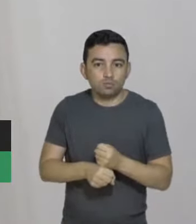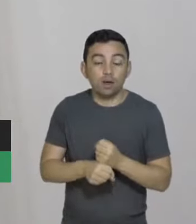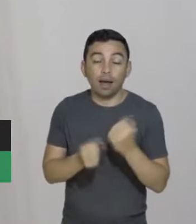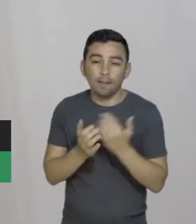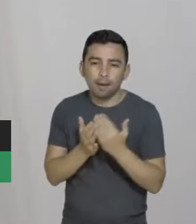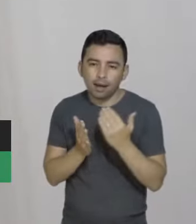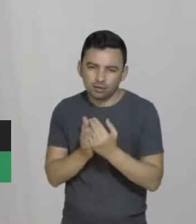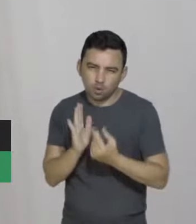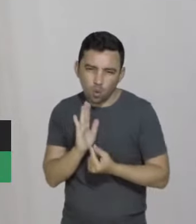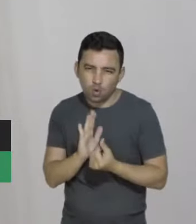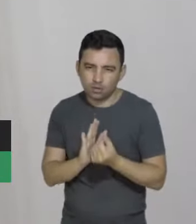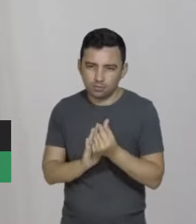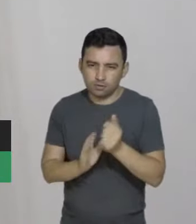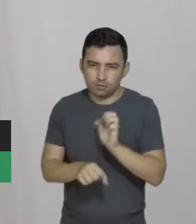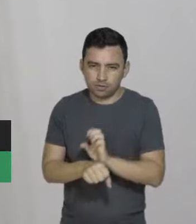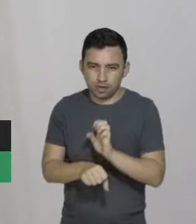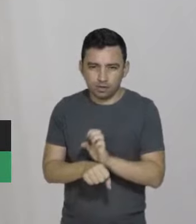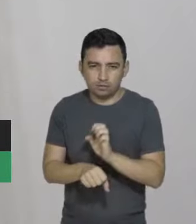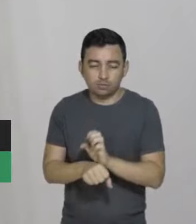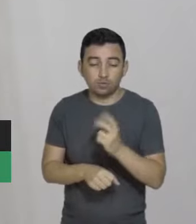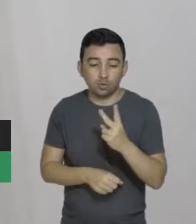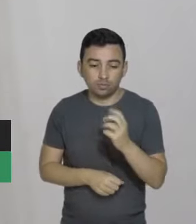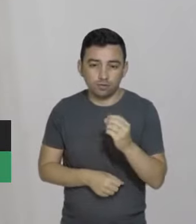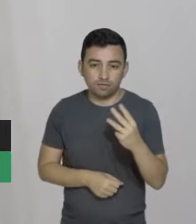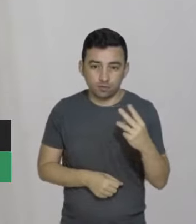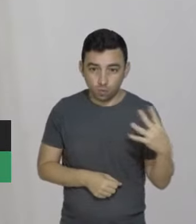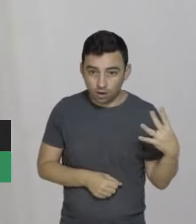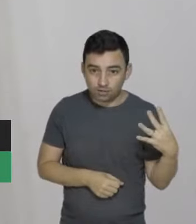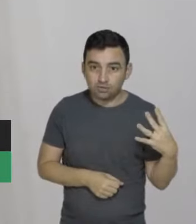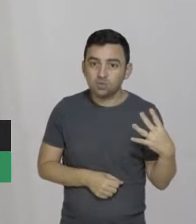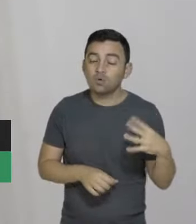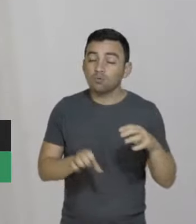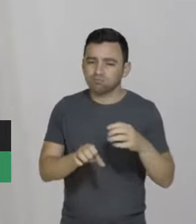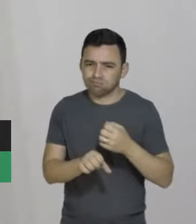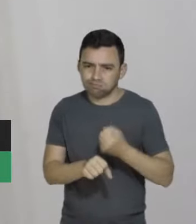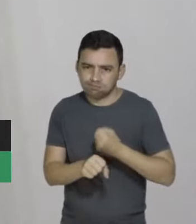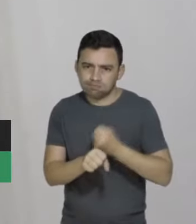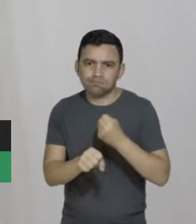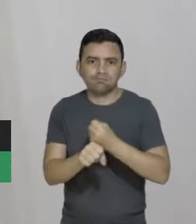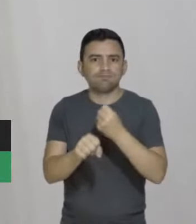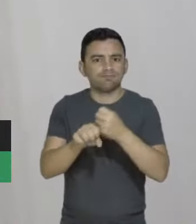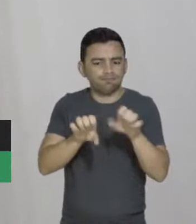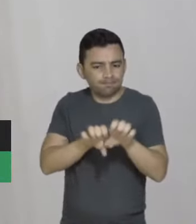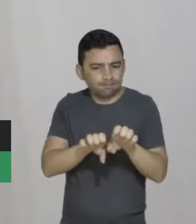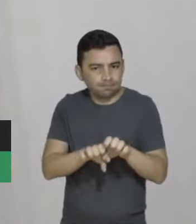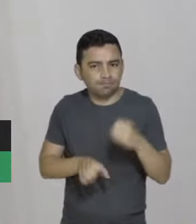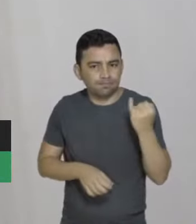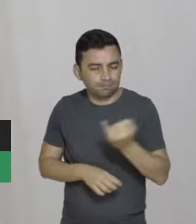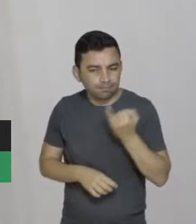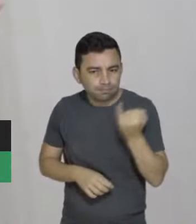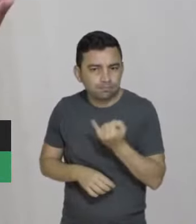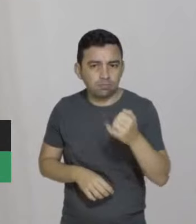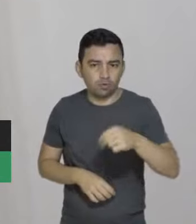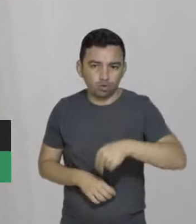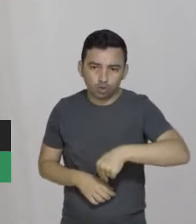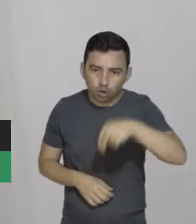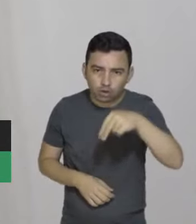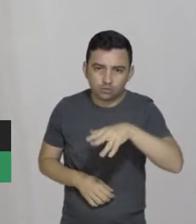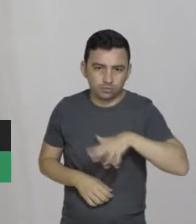orçamento do estado para 2024 obras estruturantes importantes para toda a região norte e nordeste do nosso estado. O Planalto